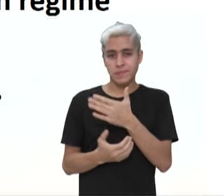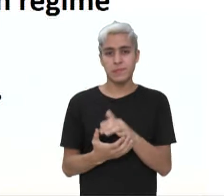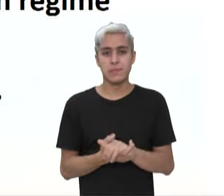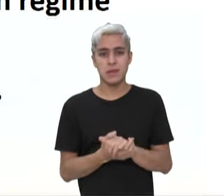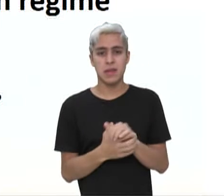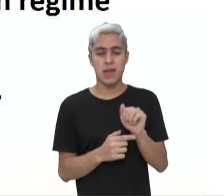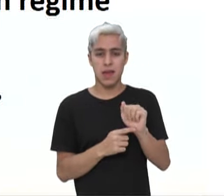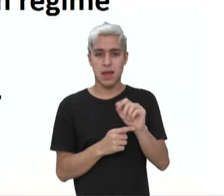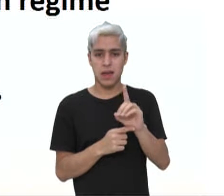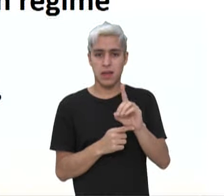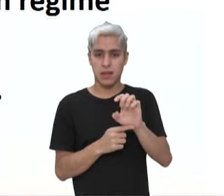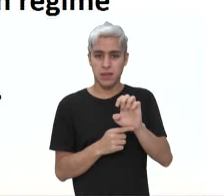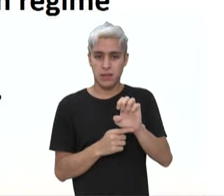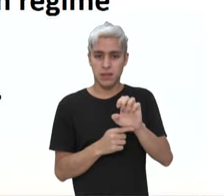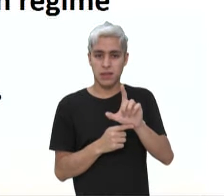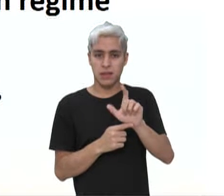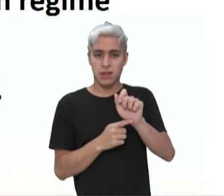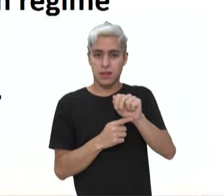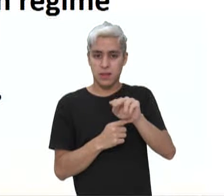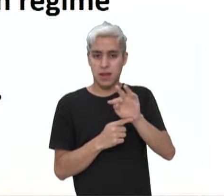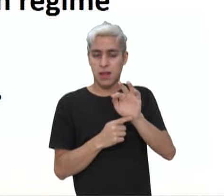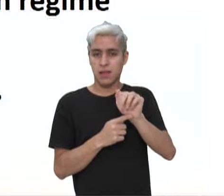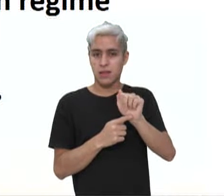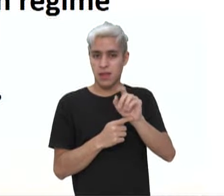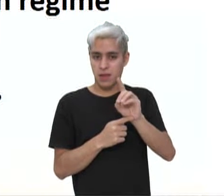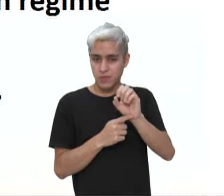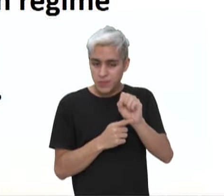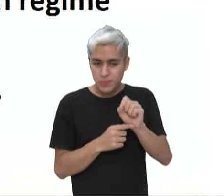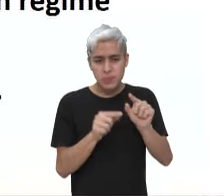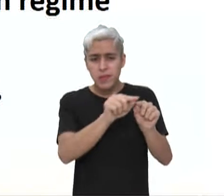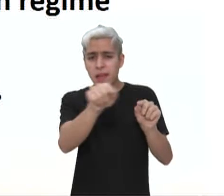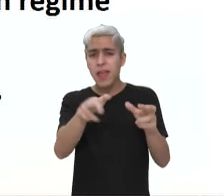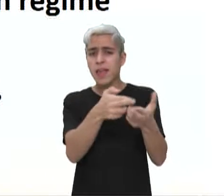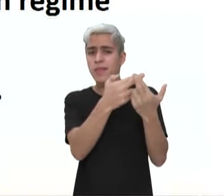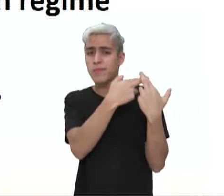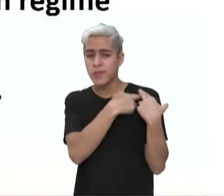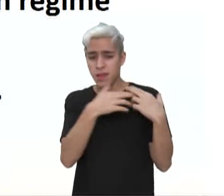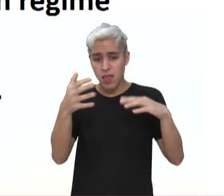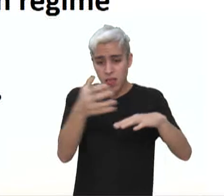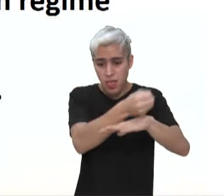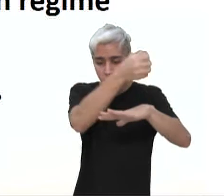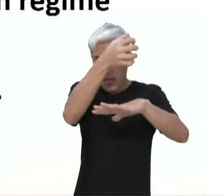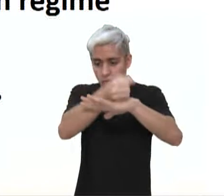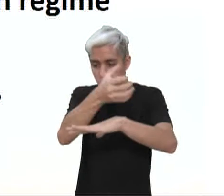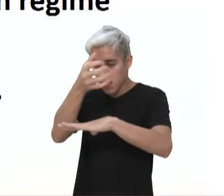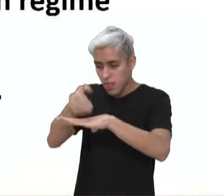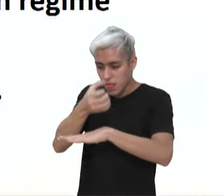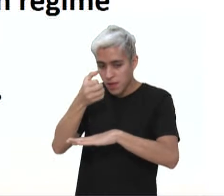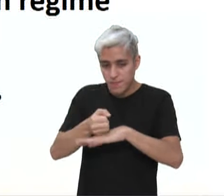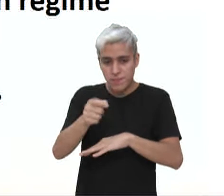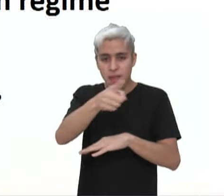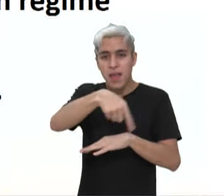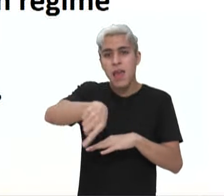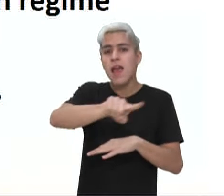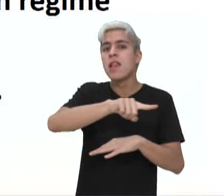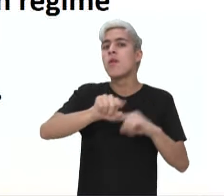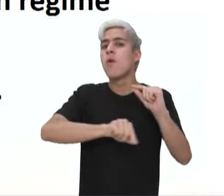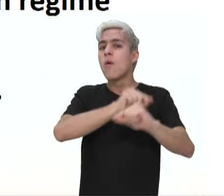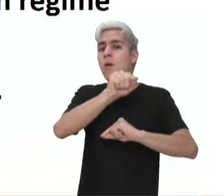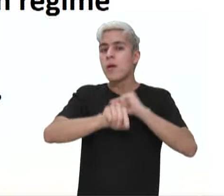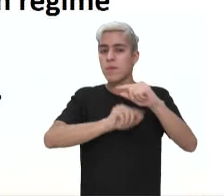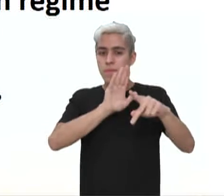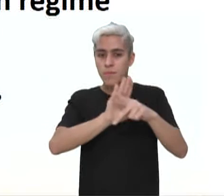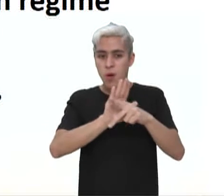adelantados, no espanhol, que eram os responsáveis pela colonização. Eles que recebiam as